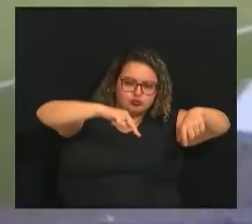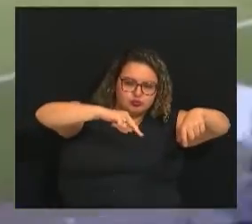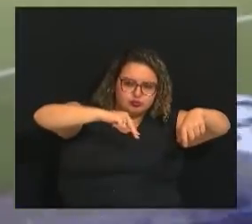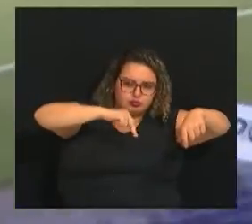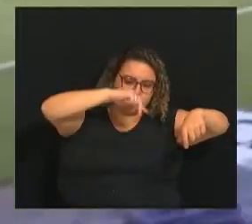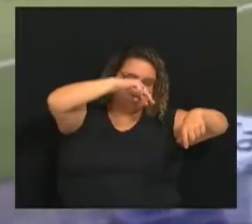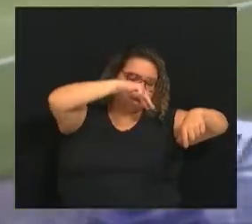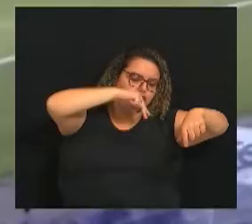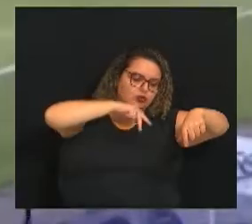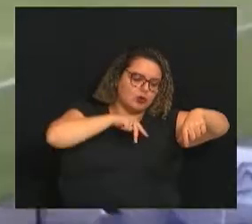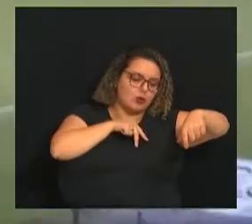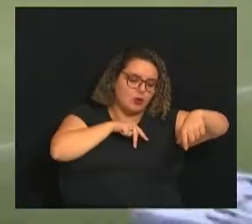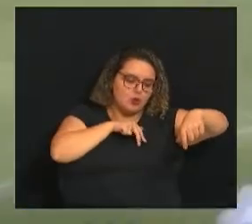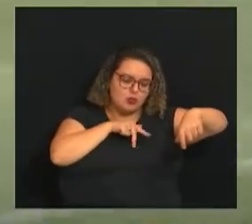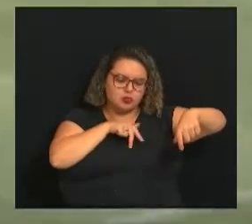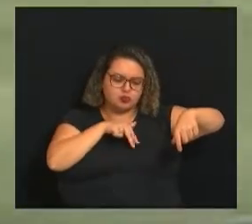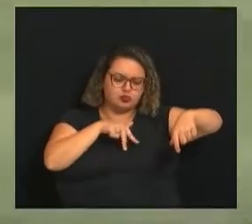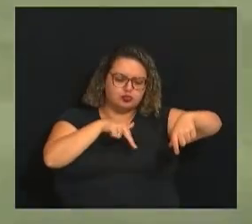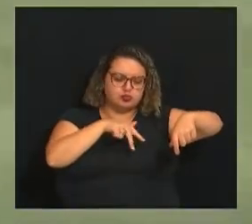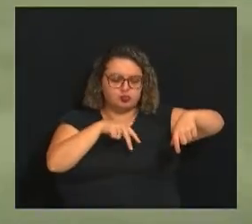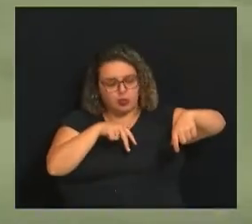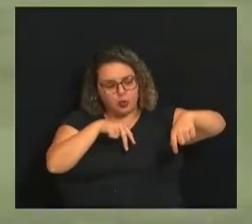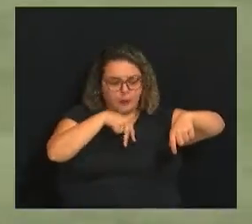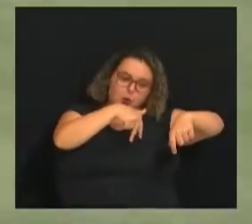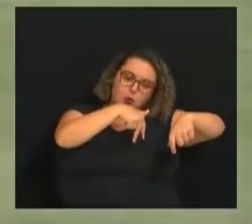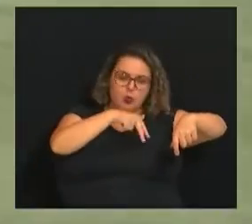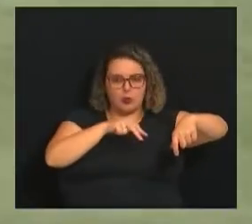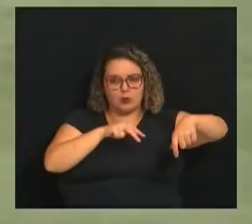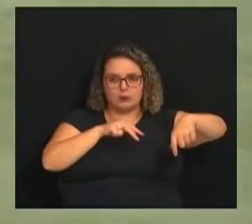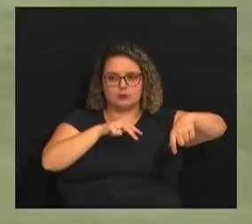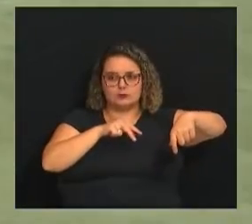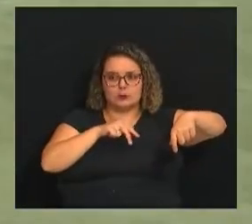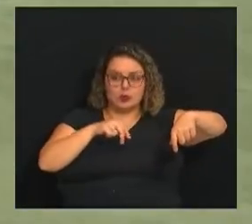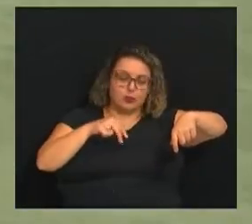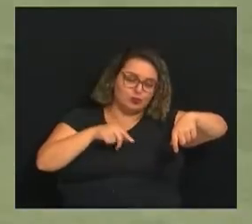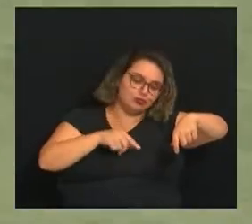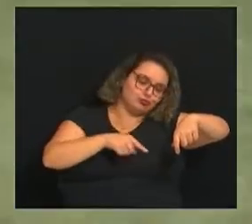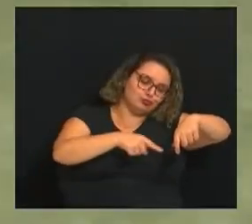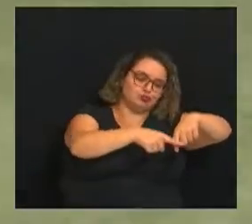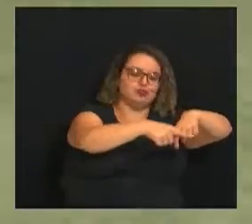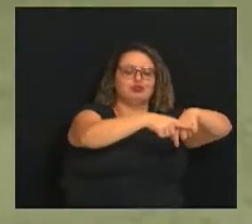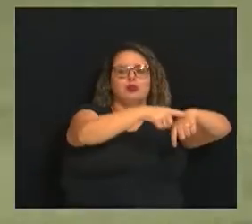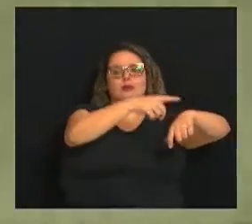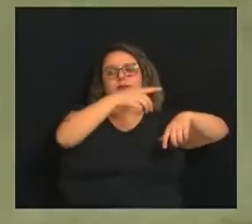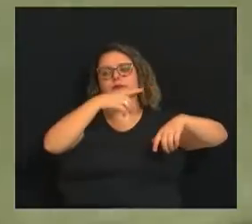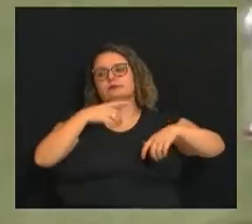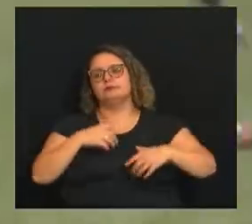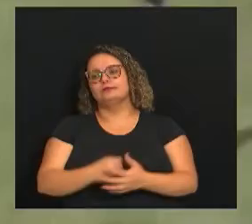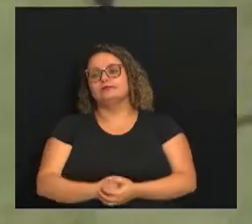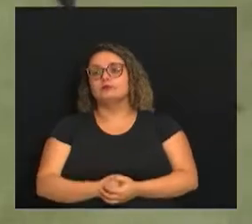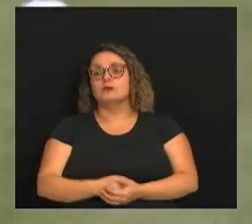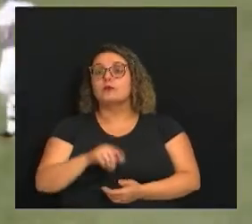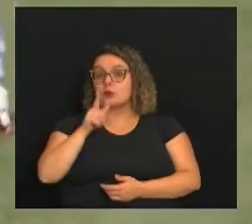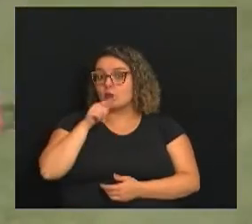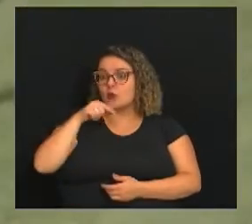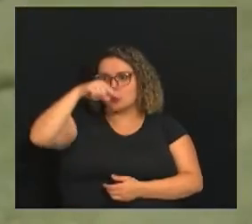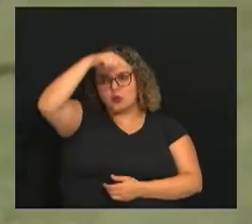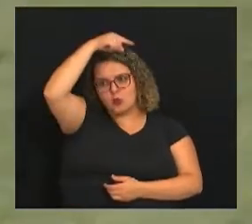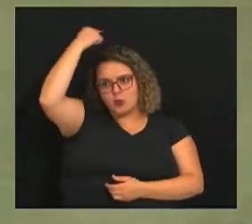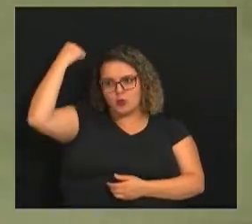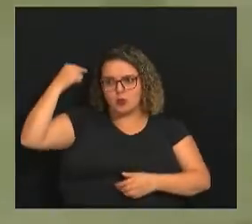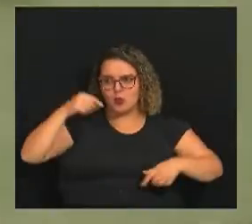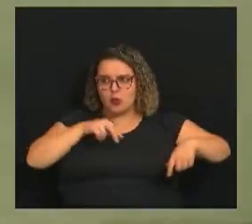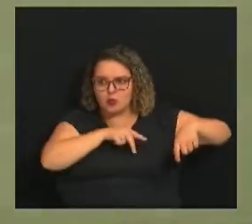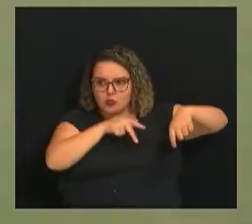na medida para Fecim cabecear. A bola passou rente à trave. O Água Santa respondeu neste chute